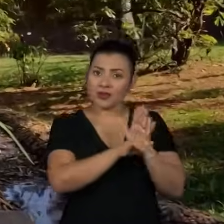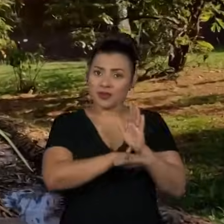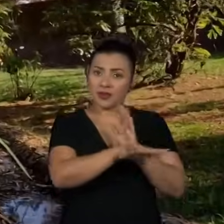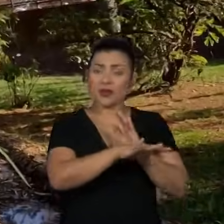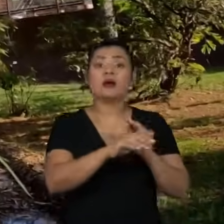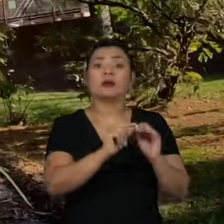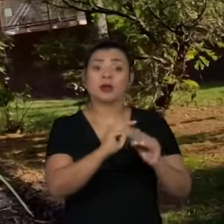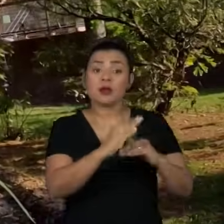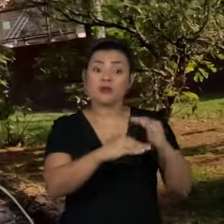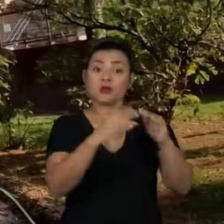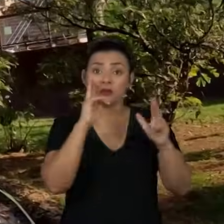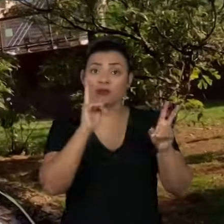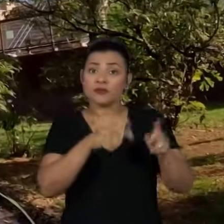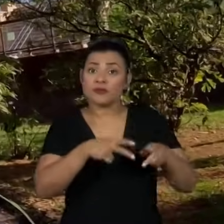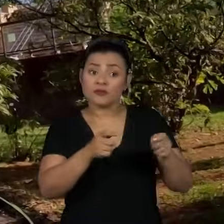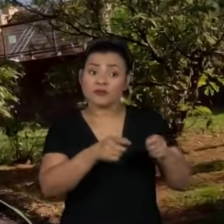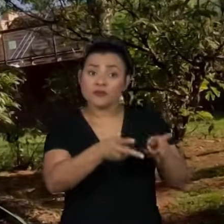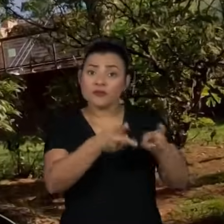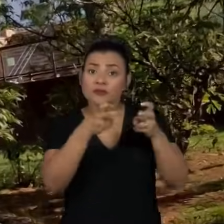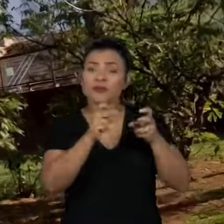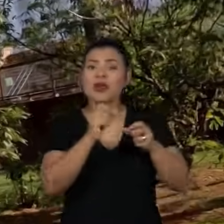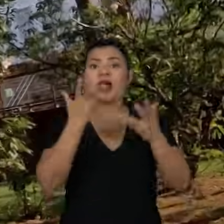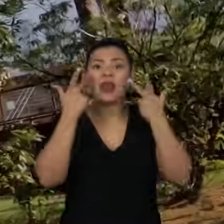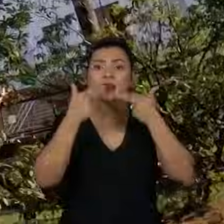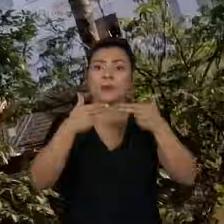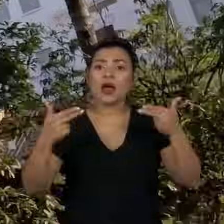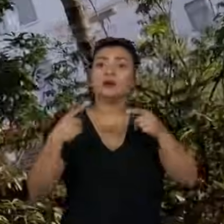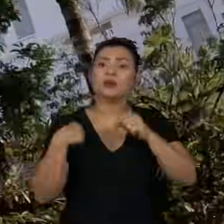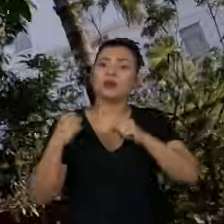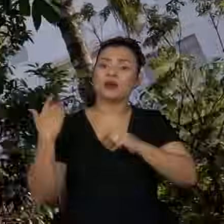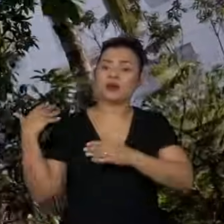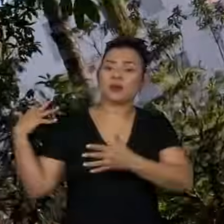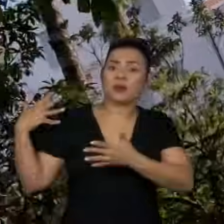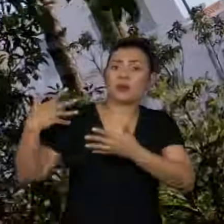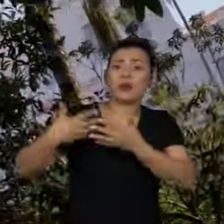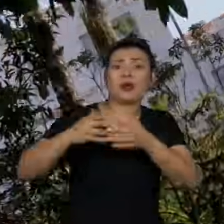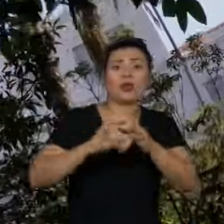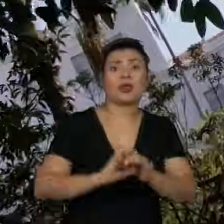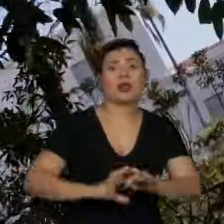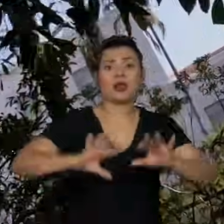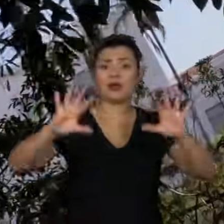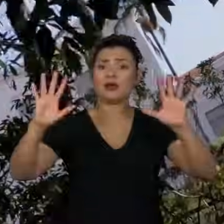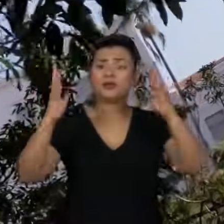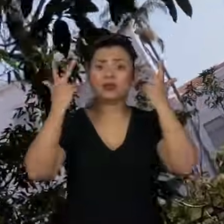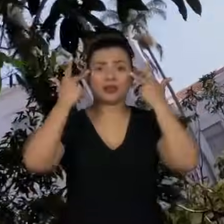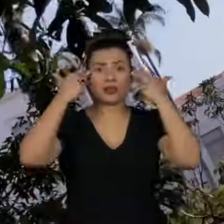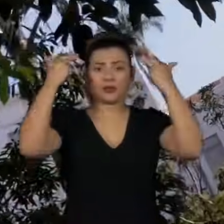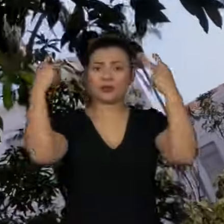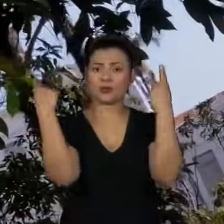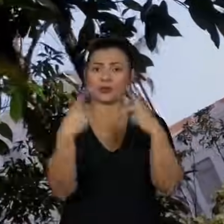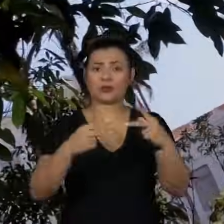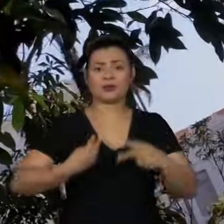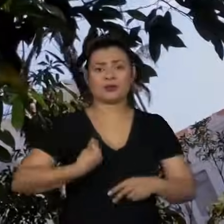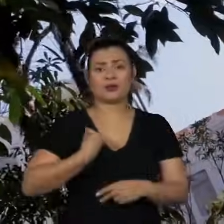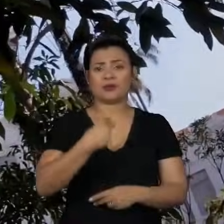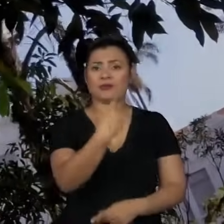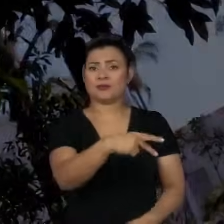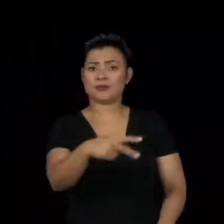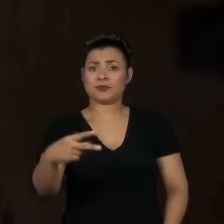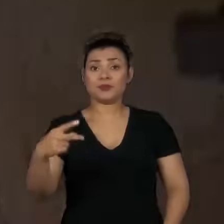podem ver, né, os nossos animais e tal, e ver eles em vida livre. O comportamento deles, o dia a dia. A